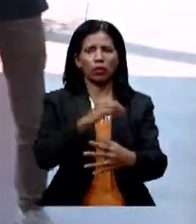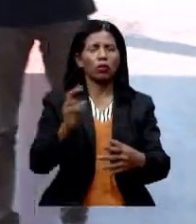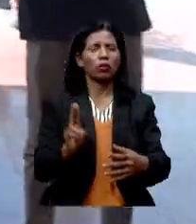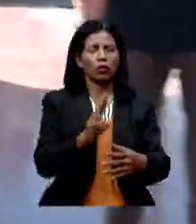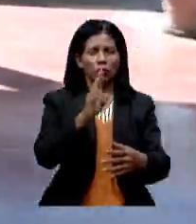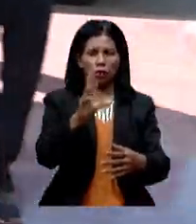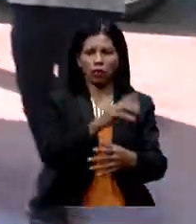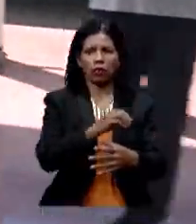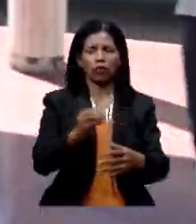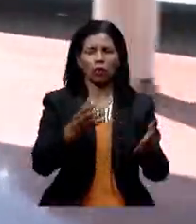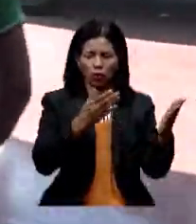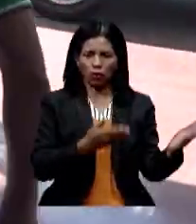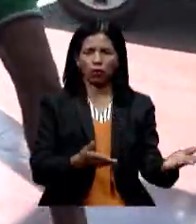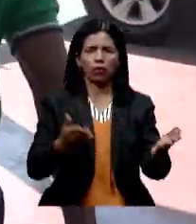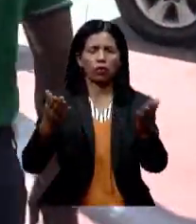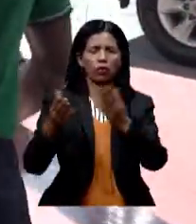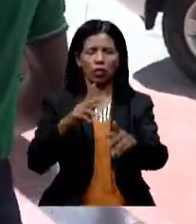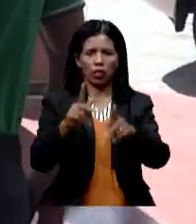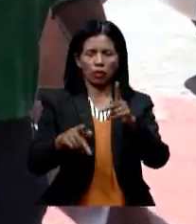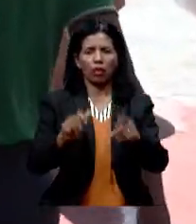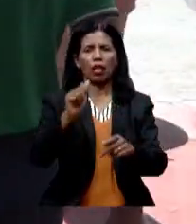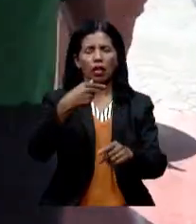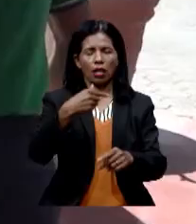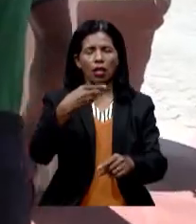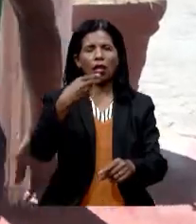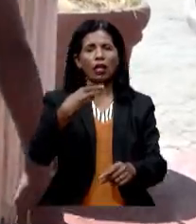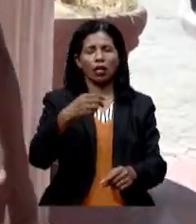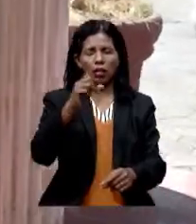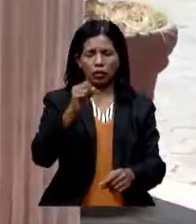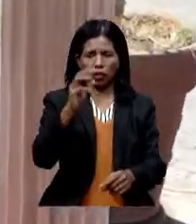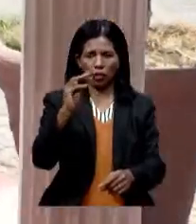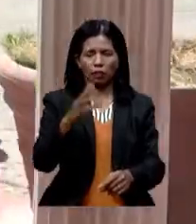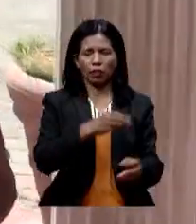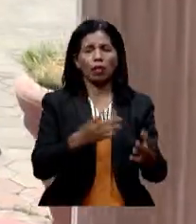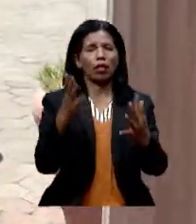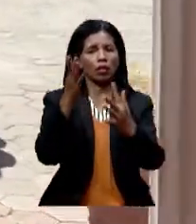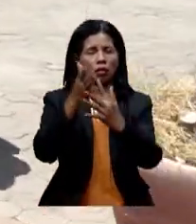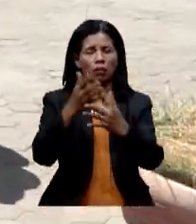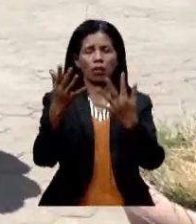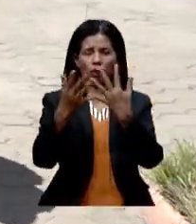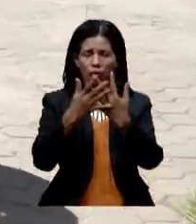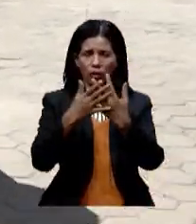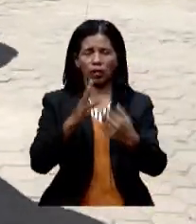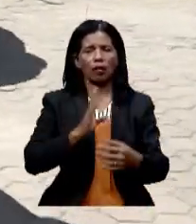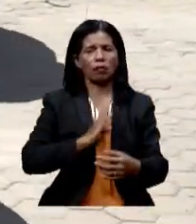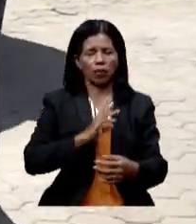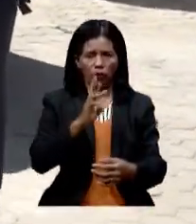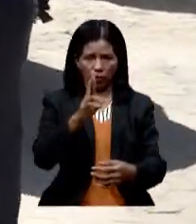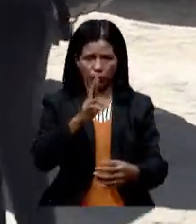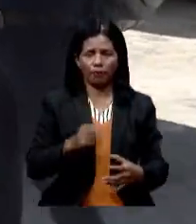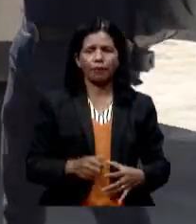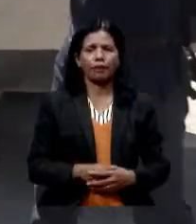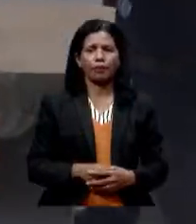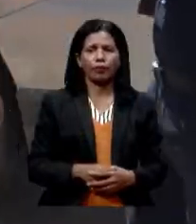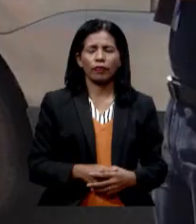Falentil, transporta quedas arguido HSM, ba prisão becora, rode cumpre prisão preventiva. E a